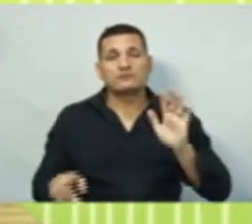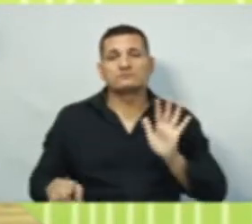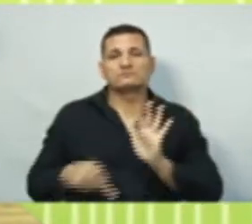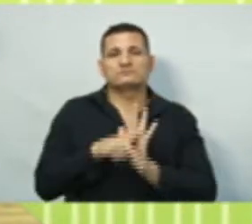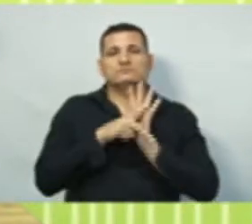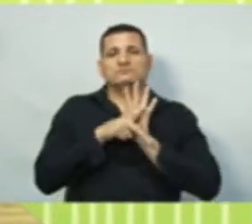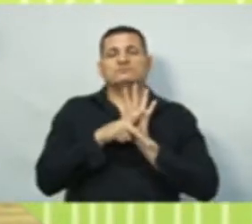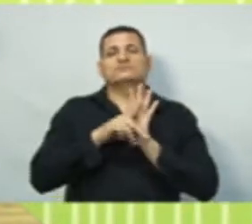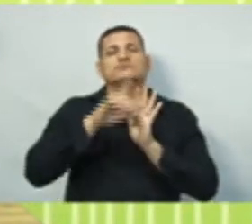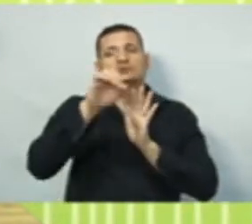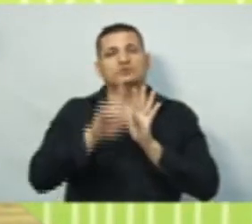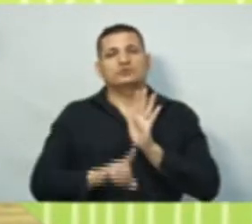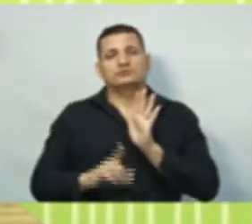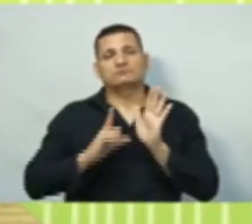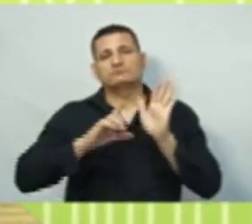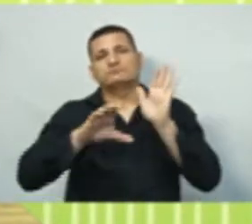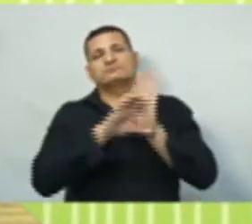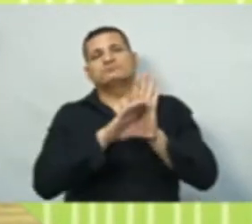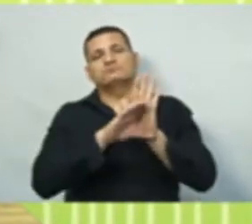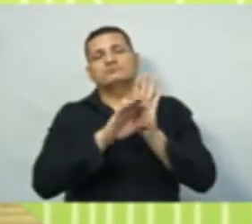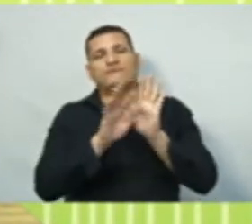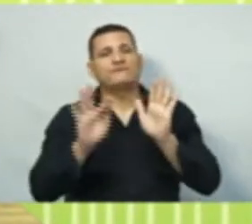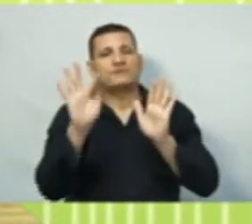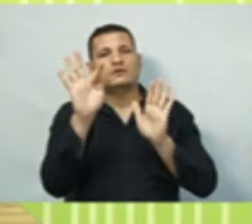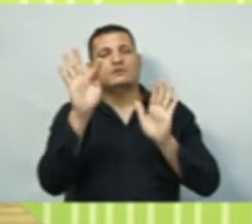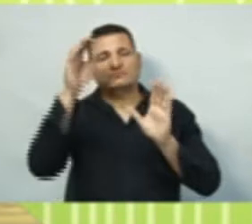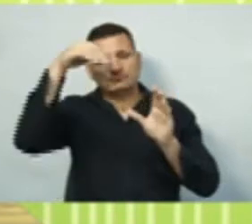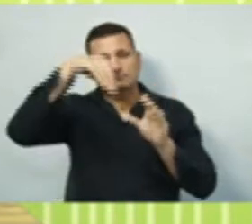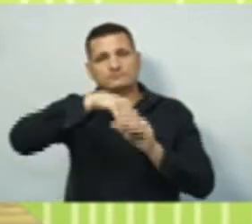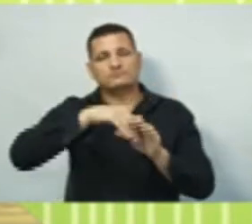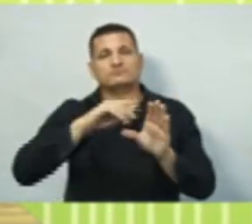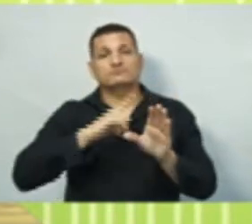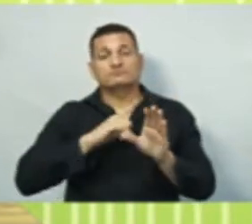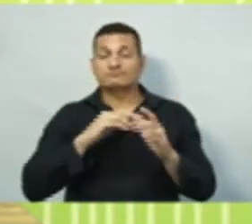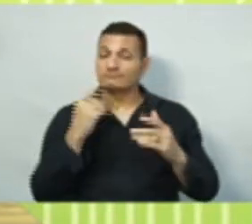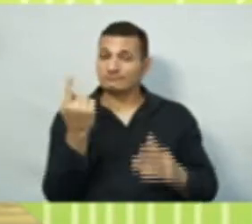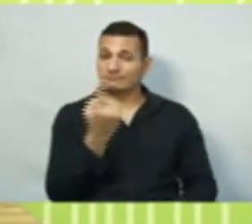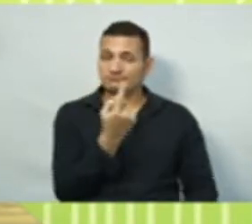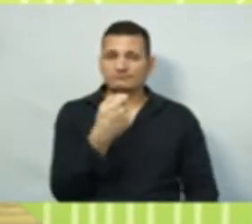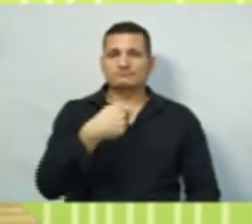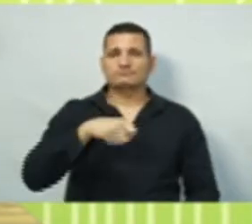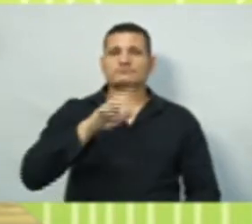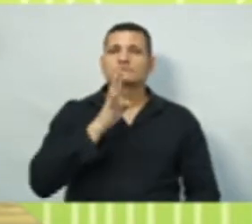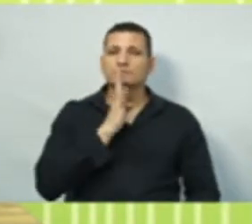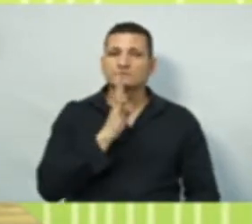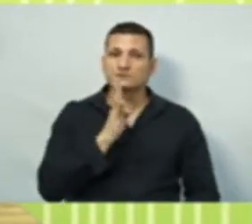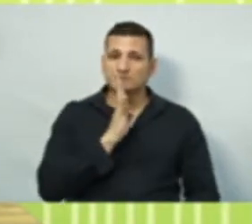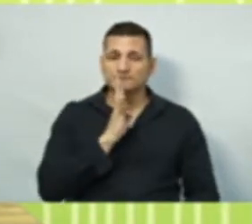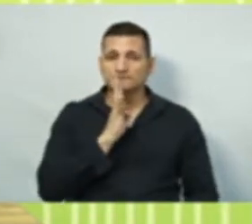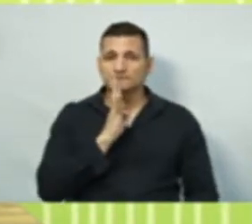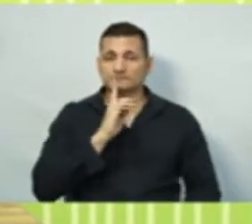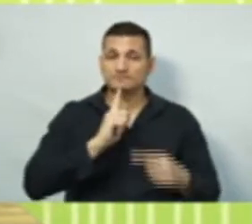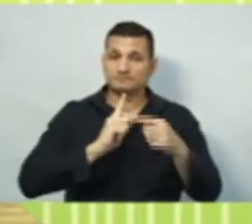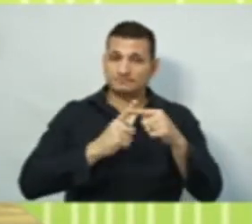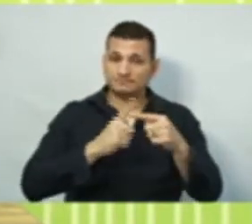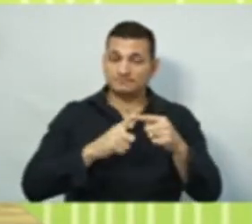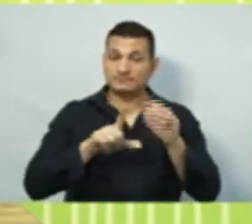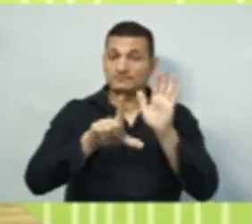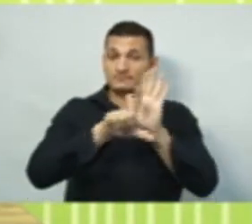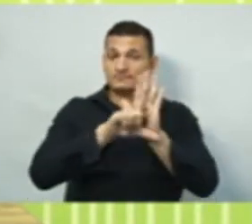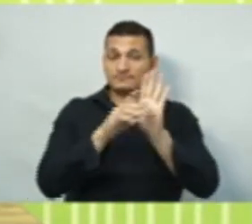está previsto na Constituição Federal. E nós temos que conhecê-los. Porque quando uma lei é